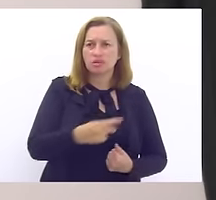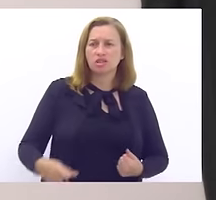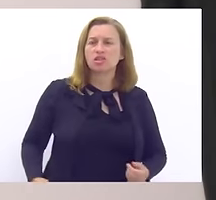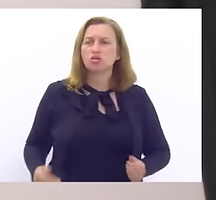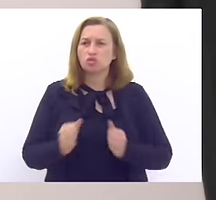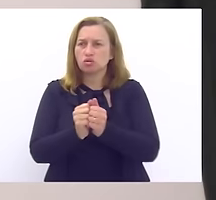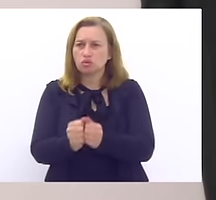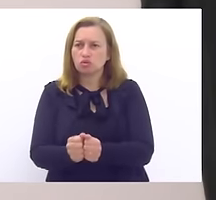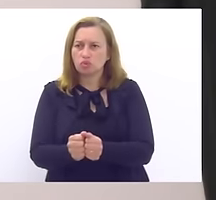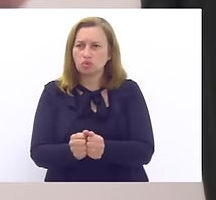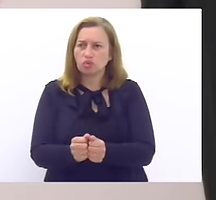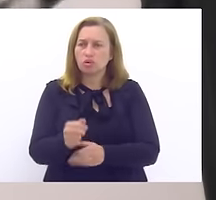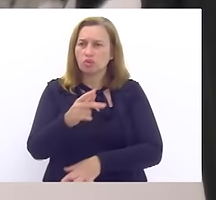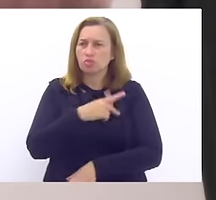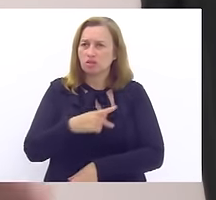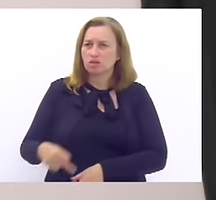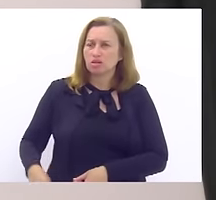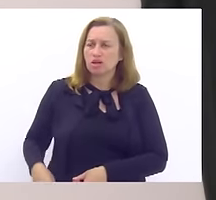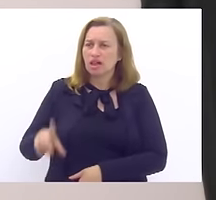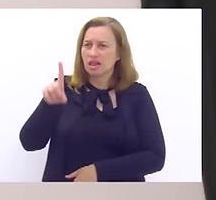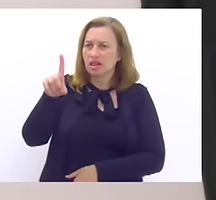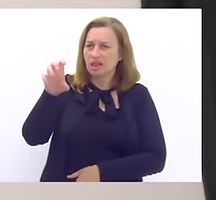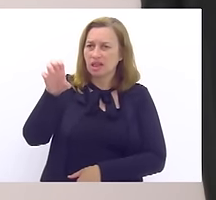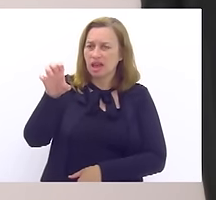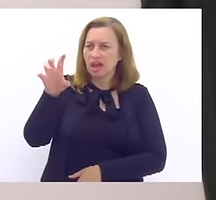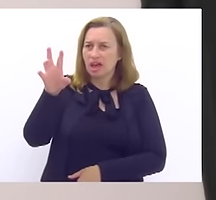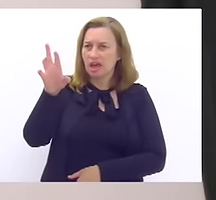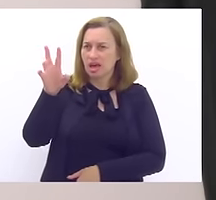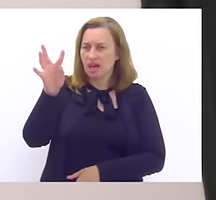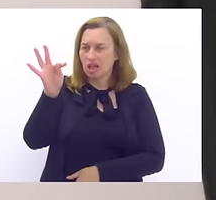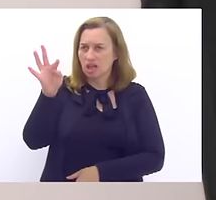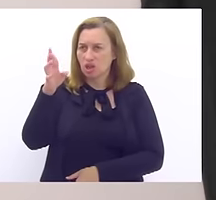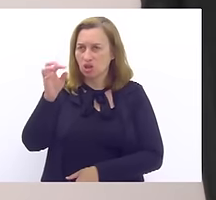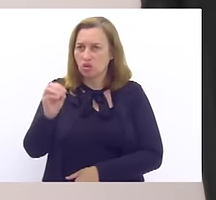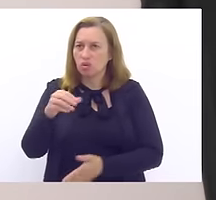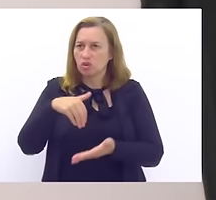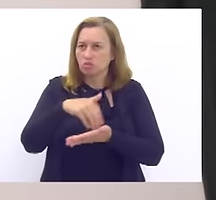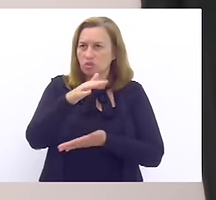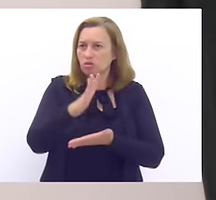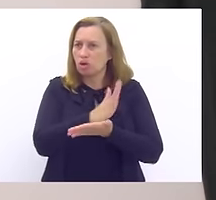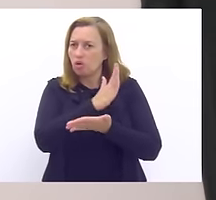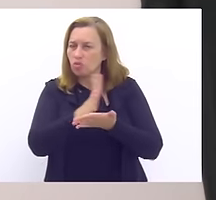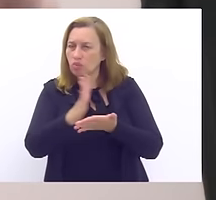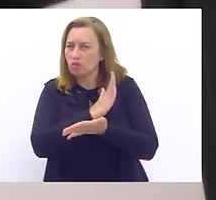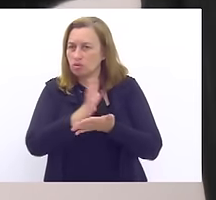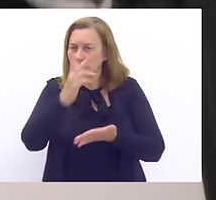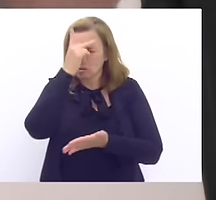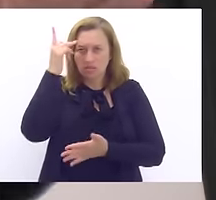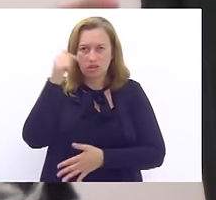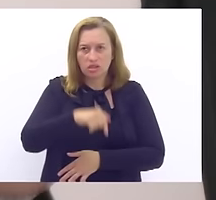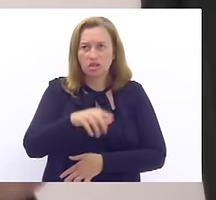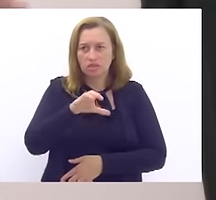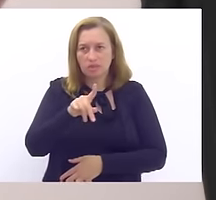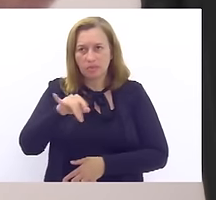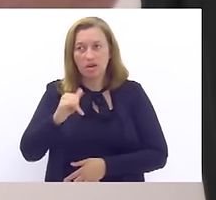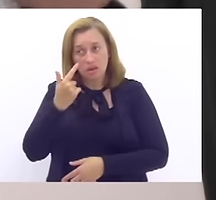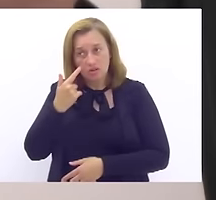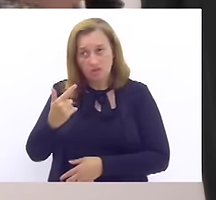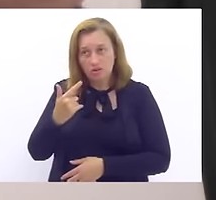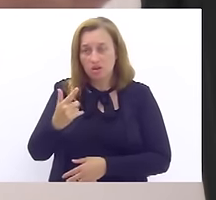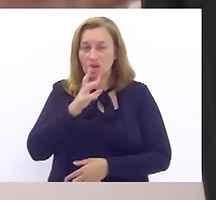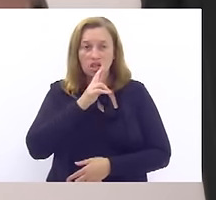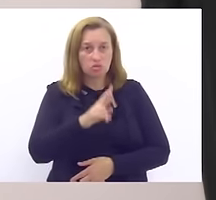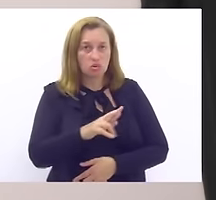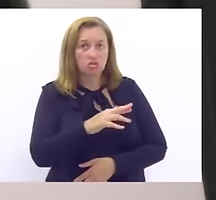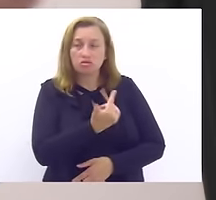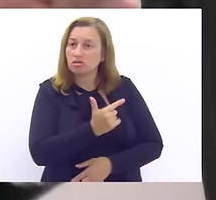presidente é a suspensão contra nos concursos trabalho dessa CPI porque você já viu que vai ser demorado porque a resposta nós